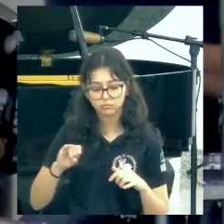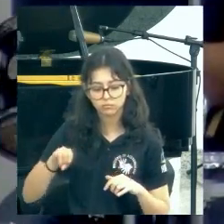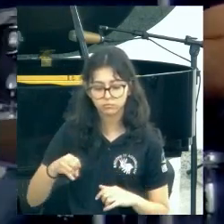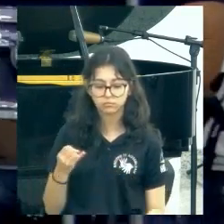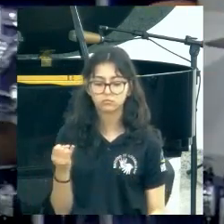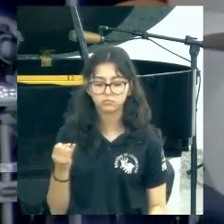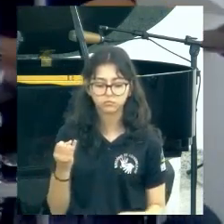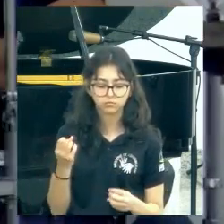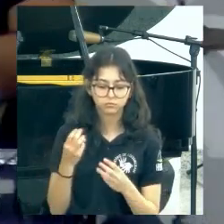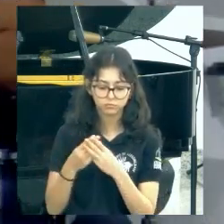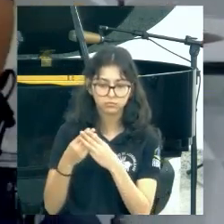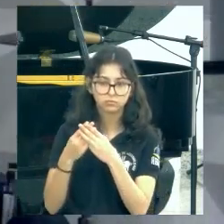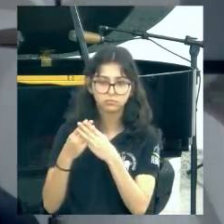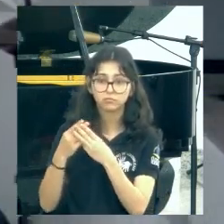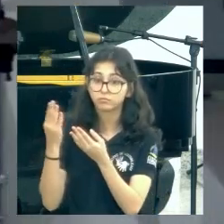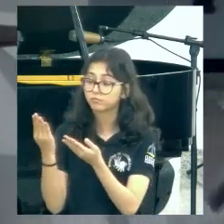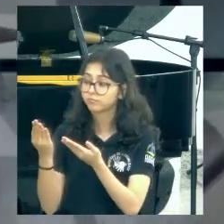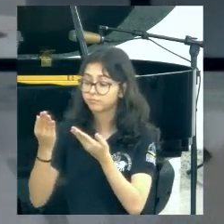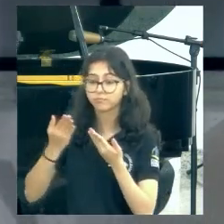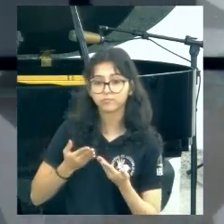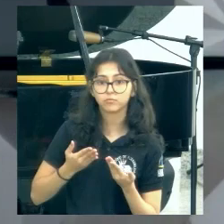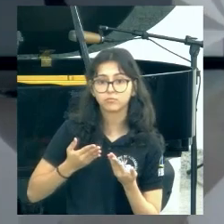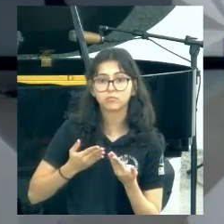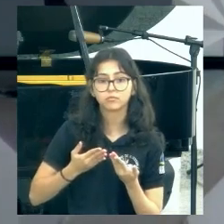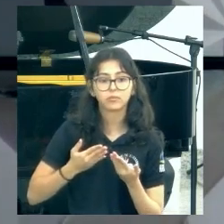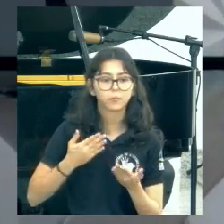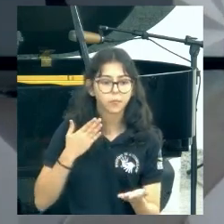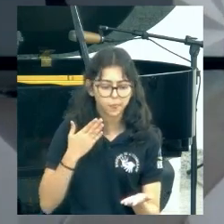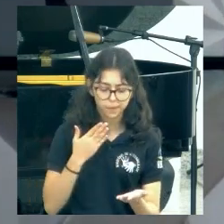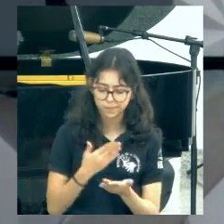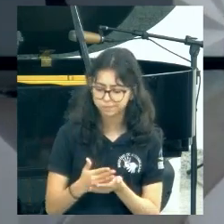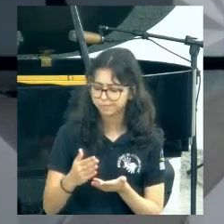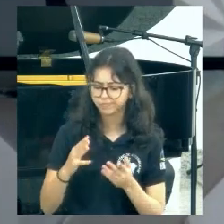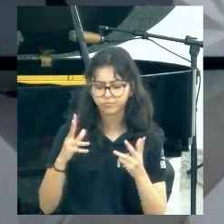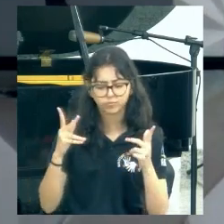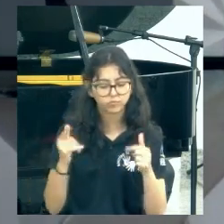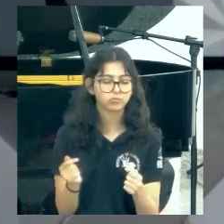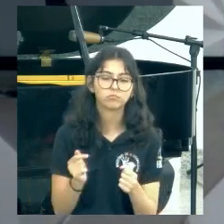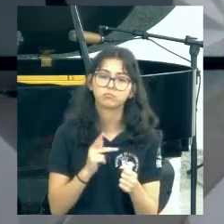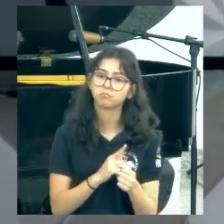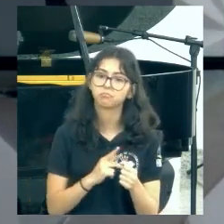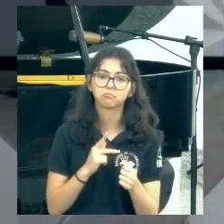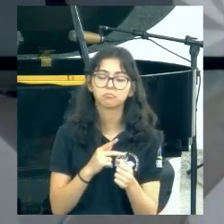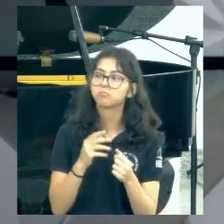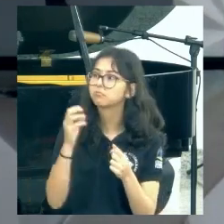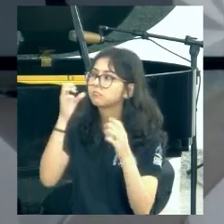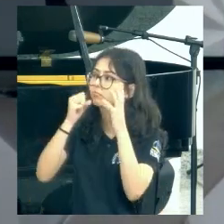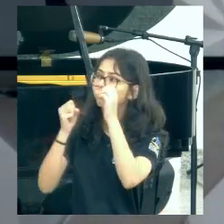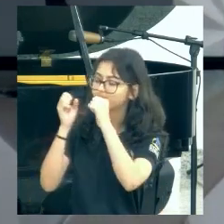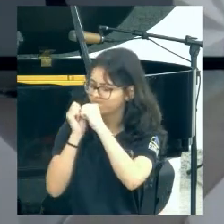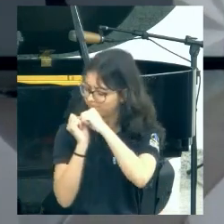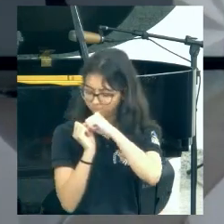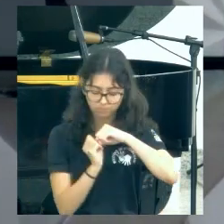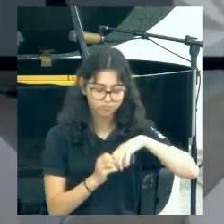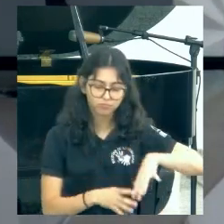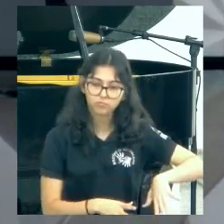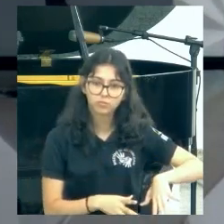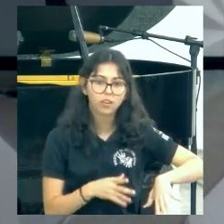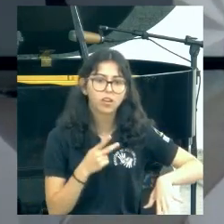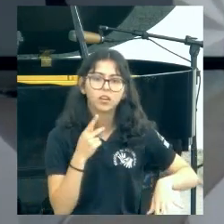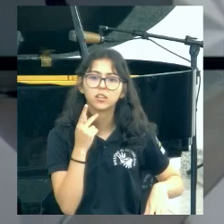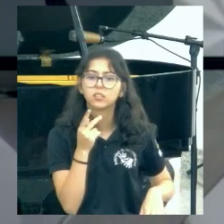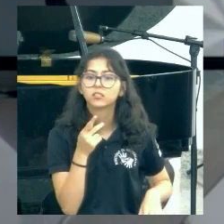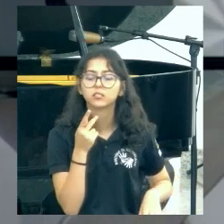de outros líderes da igreja, e ele começa a desfazer tudo que o apóstolo Paulo ensinou, começa a dizer que o apóstolo Paulo não foi uma